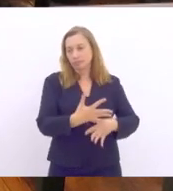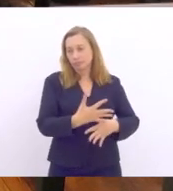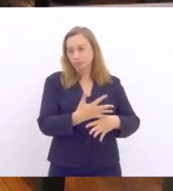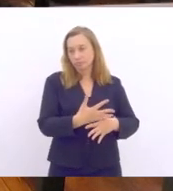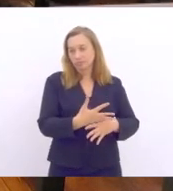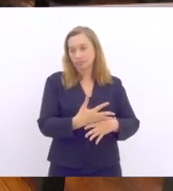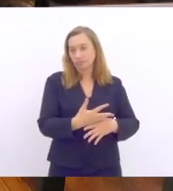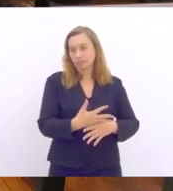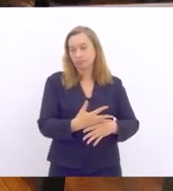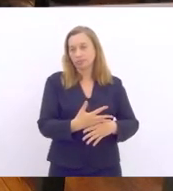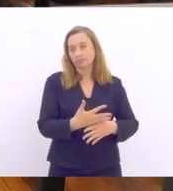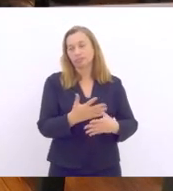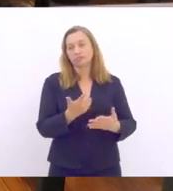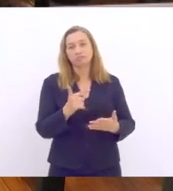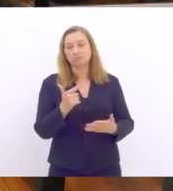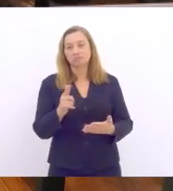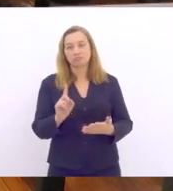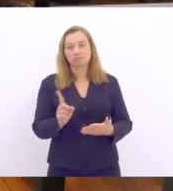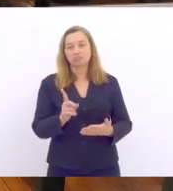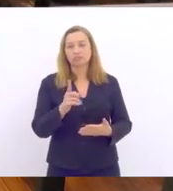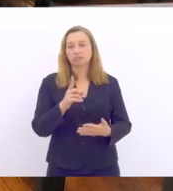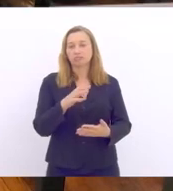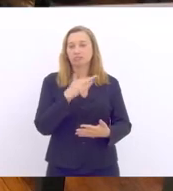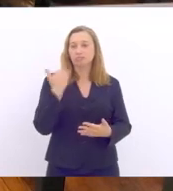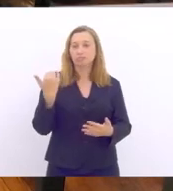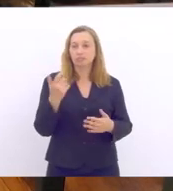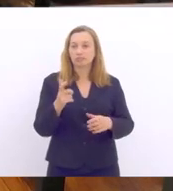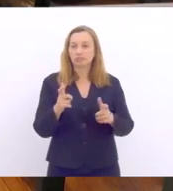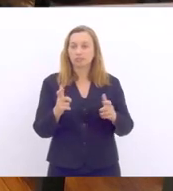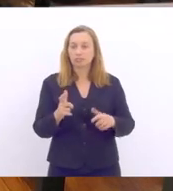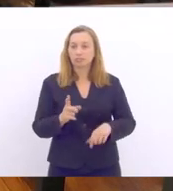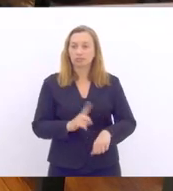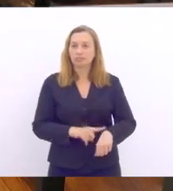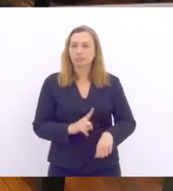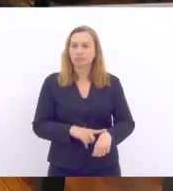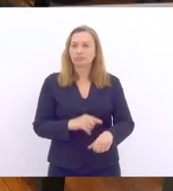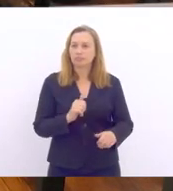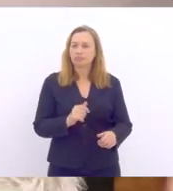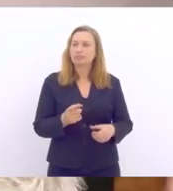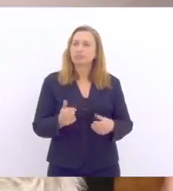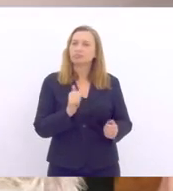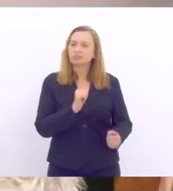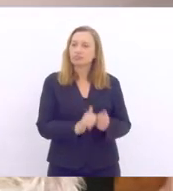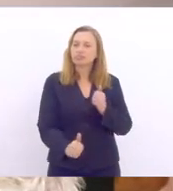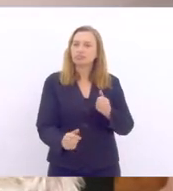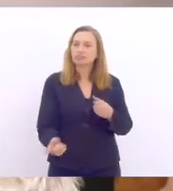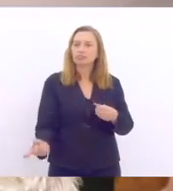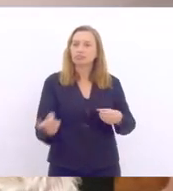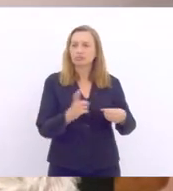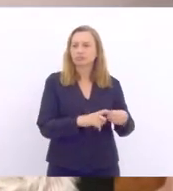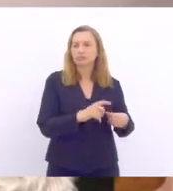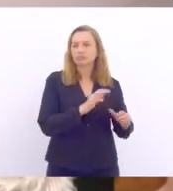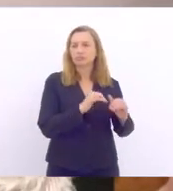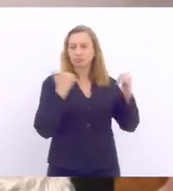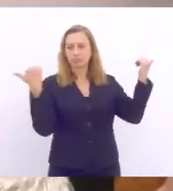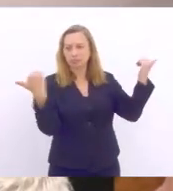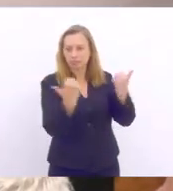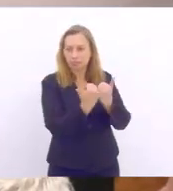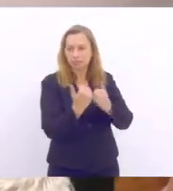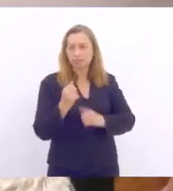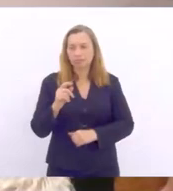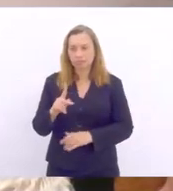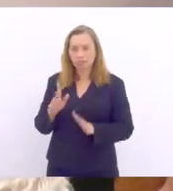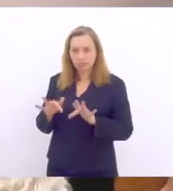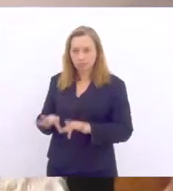nenhuma... ninguém morreu naquele momento, naquele jogo. O jogo voltou para o Maracanã. Tá, só vou